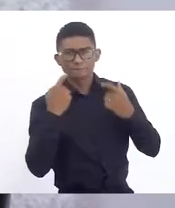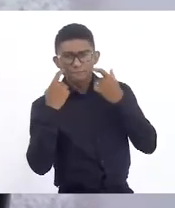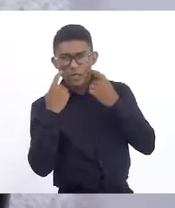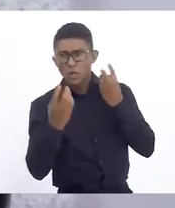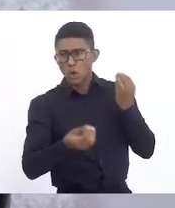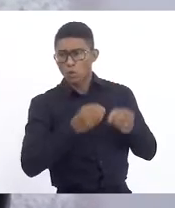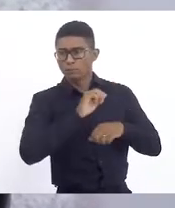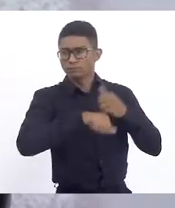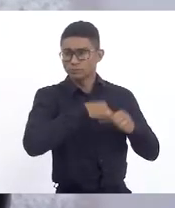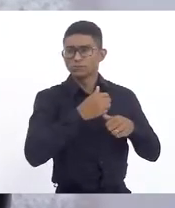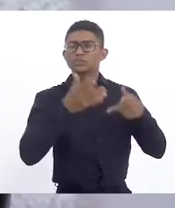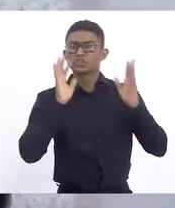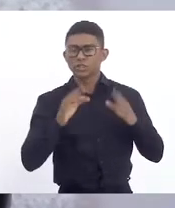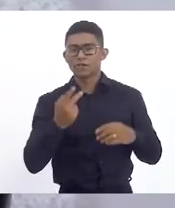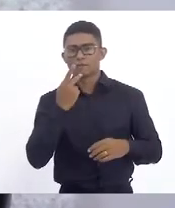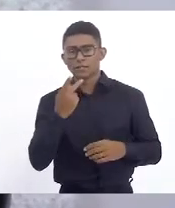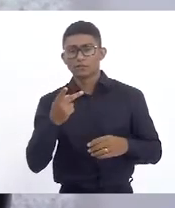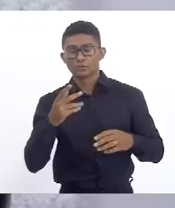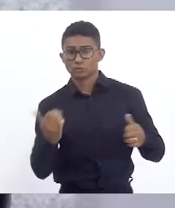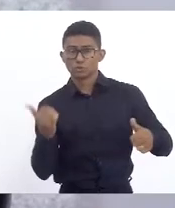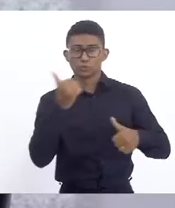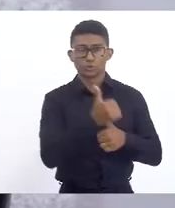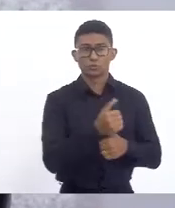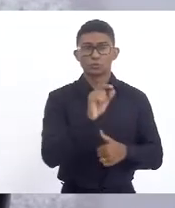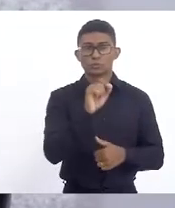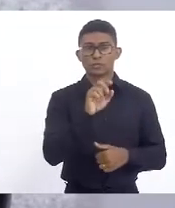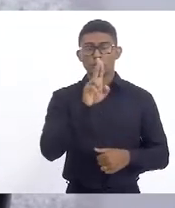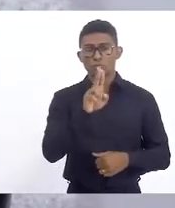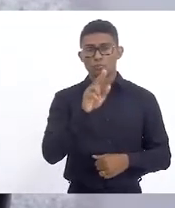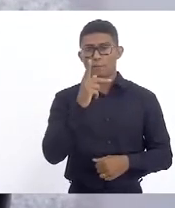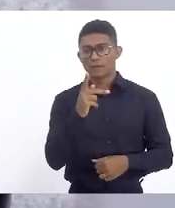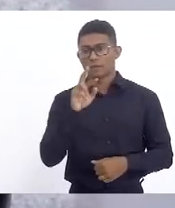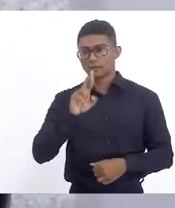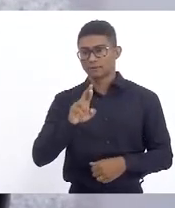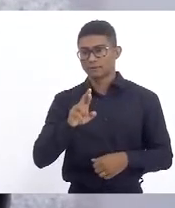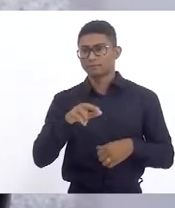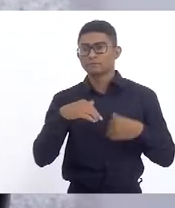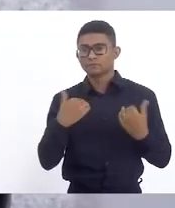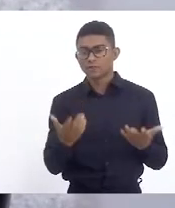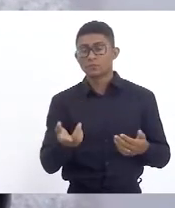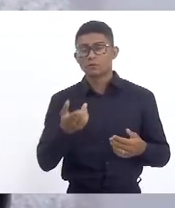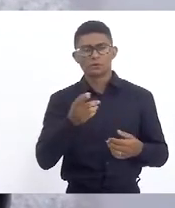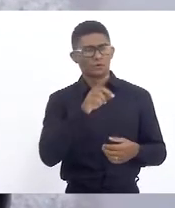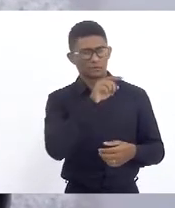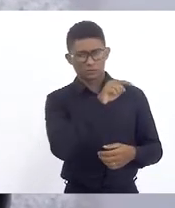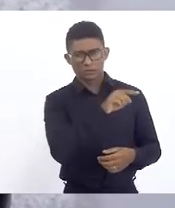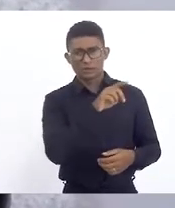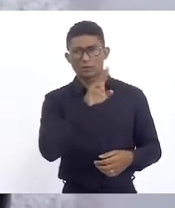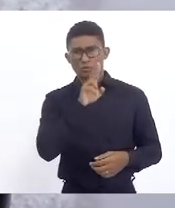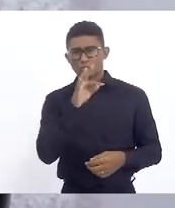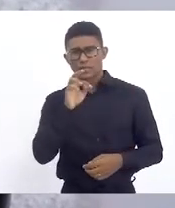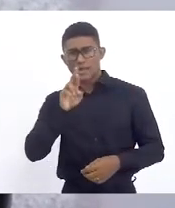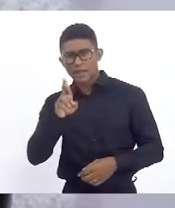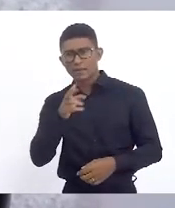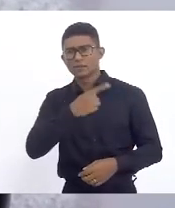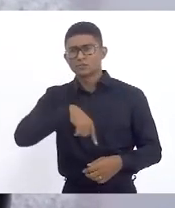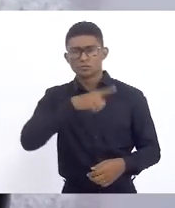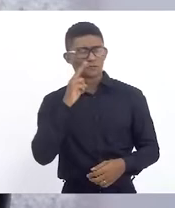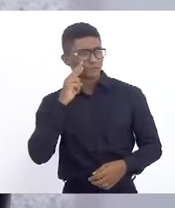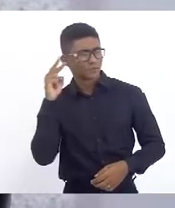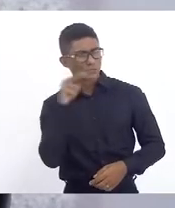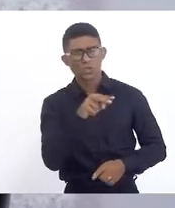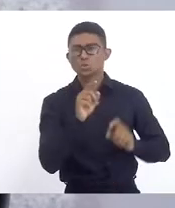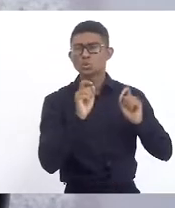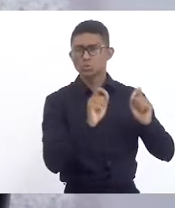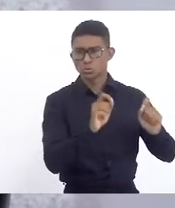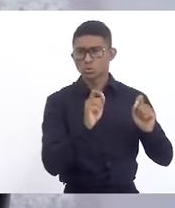que será substituída pela UTR. Quanto às UTRs, deputado Alcinho, o que, que a gente tem visto? Né? Que as mesmas